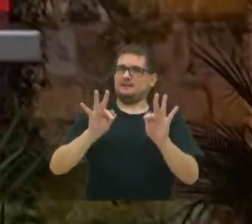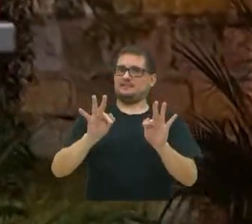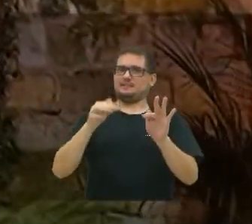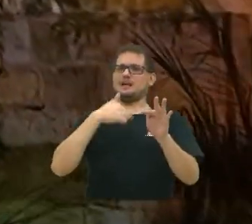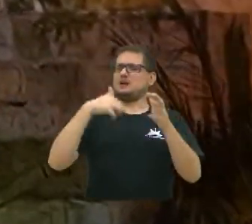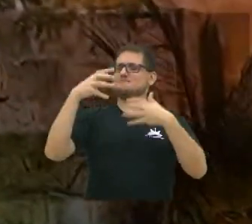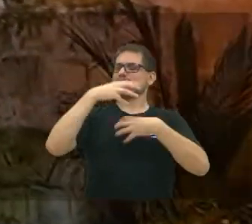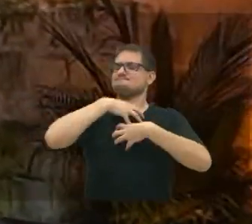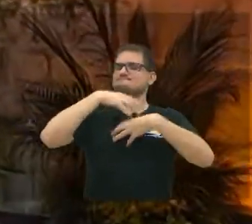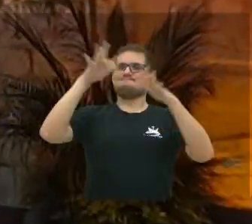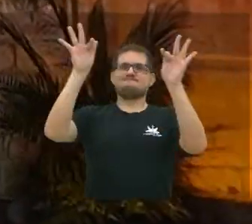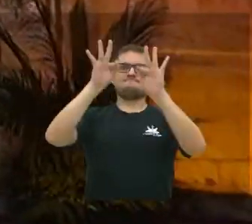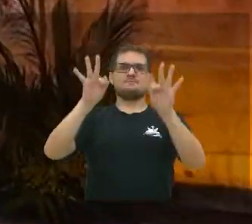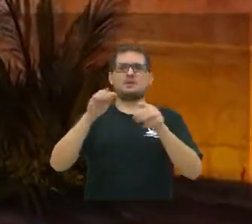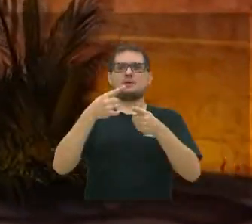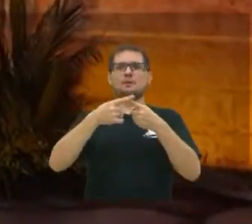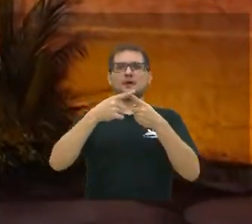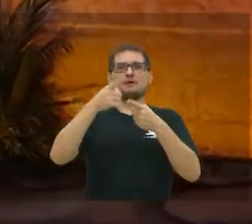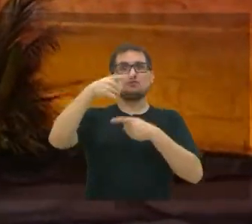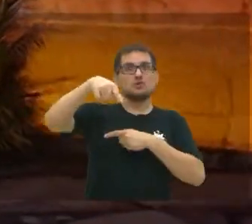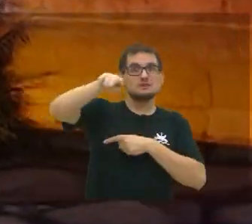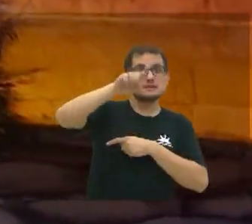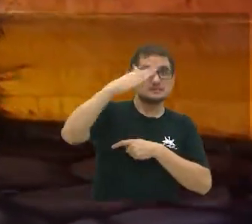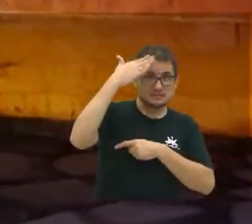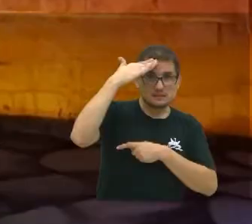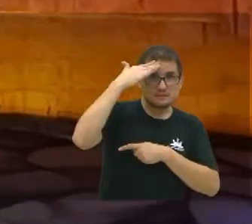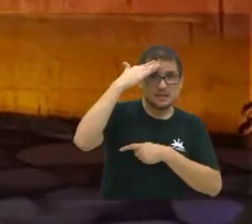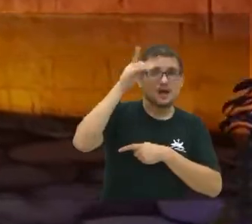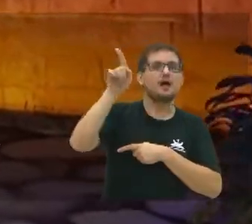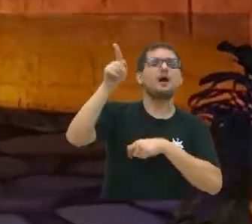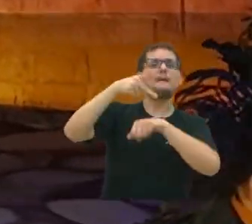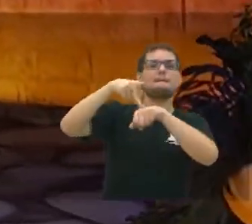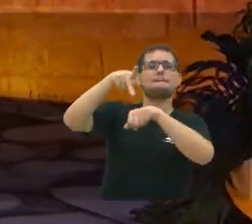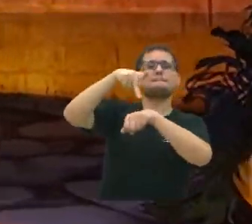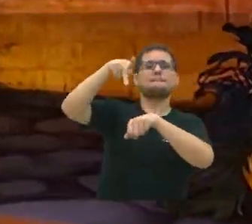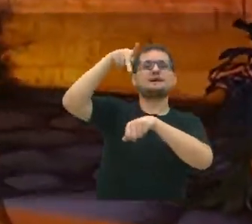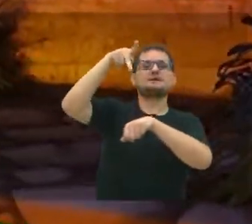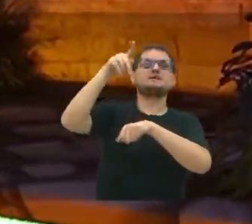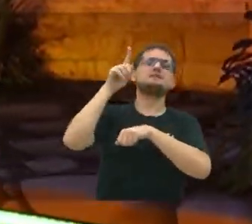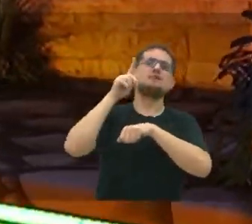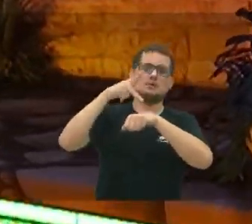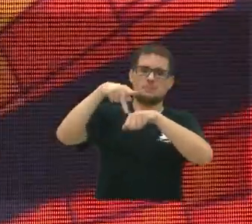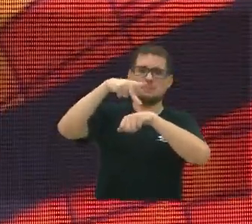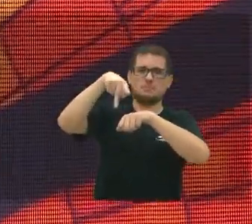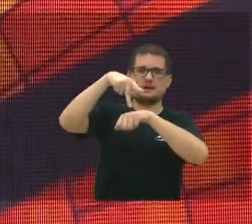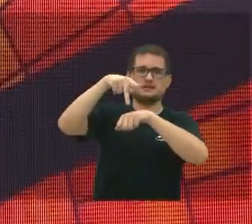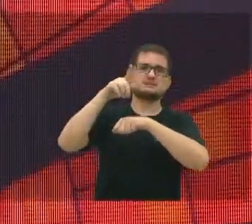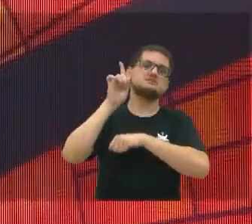Muito feliz. Você sabia que nos Estados Unidos, quase 1000